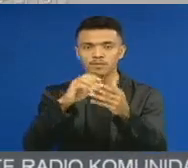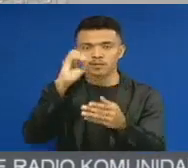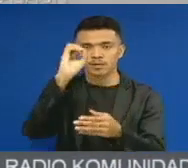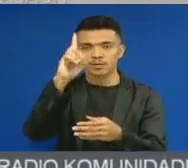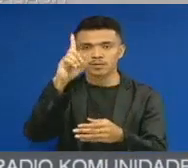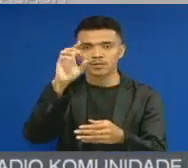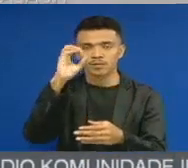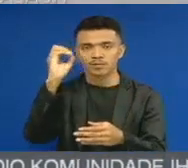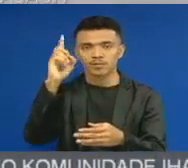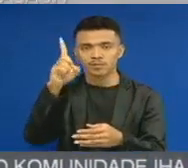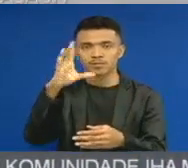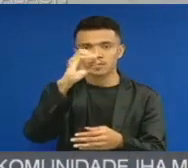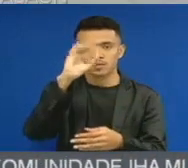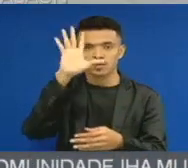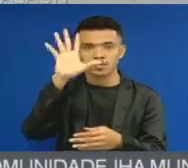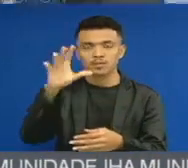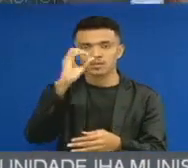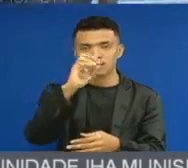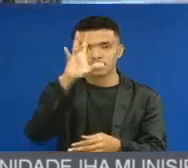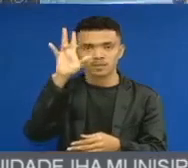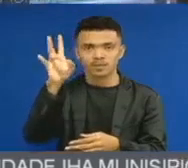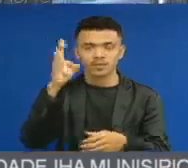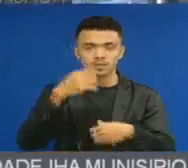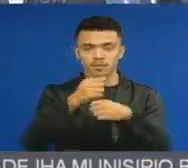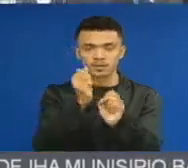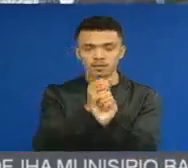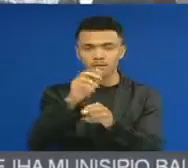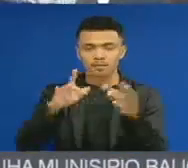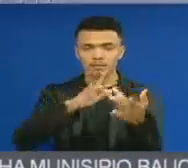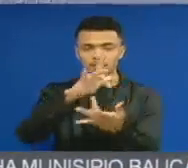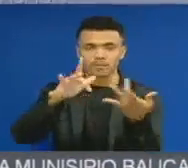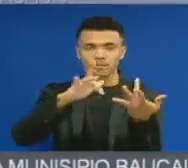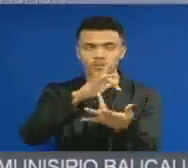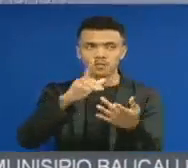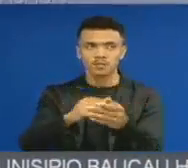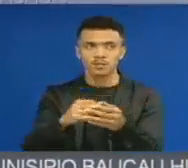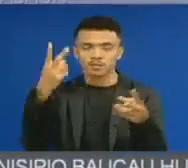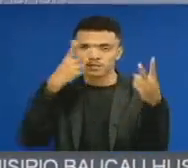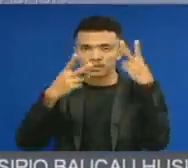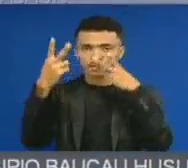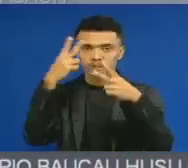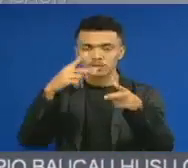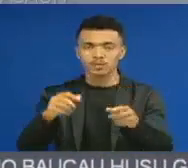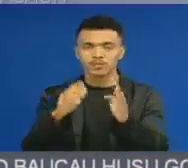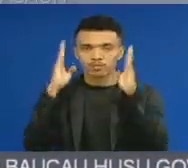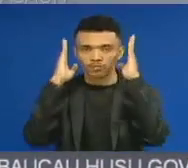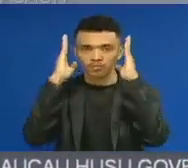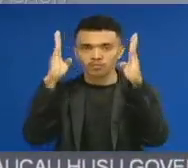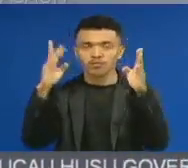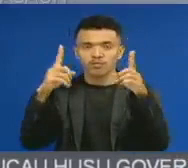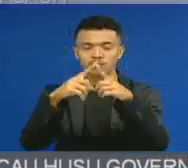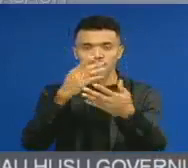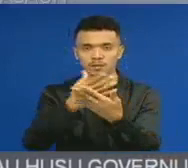0105 nomos 07 ni bema kalau movimento ba mai iha fatina ni. Iha pasta revista ne rasik fokuliu ba iha